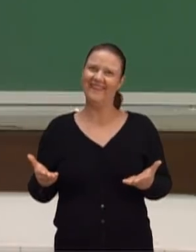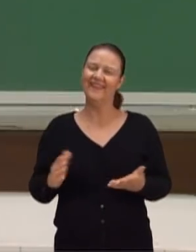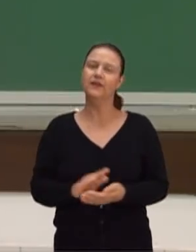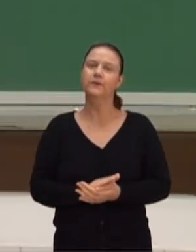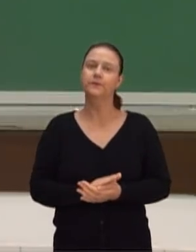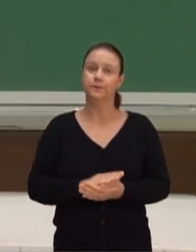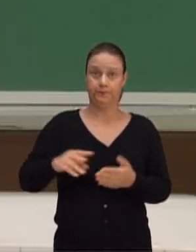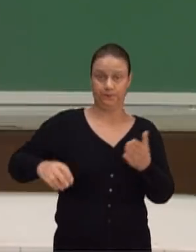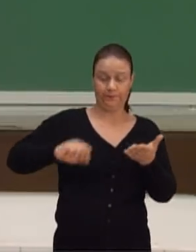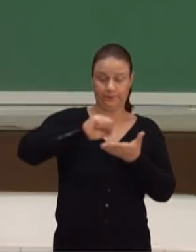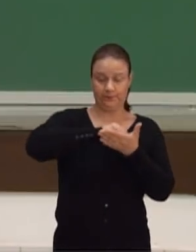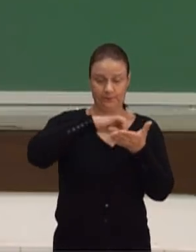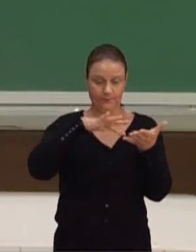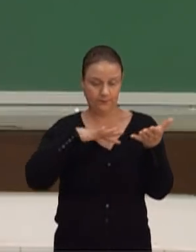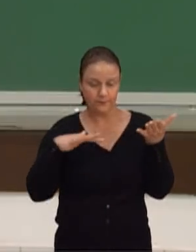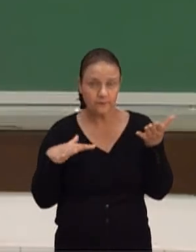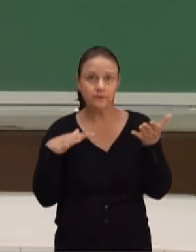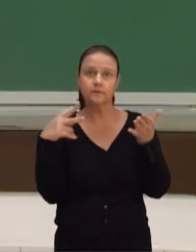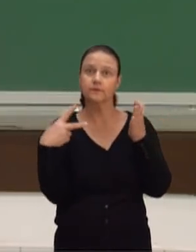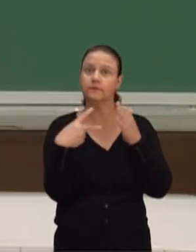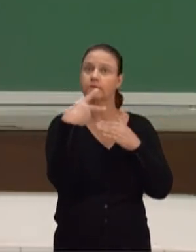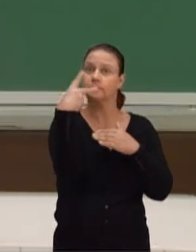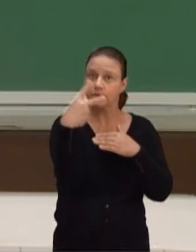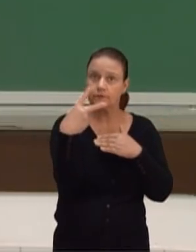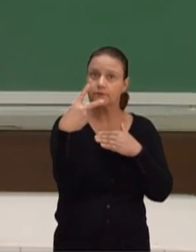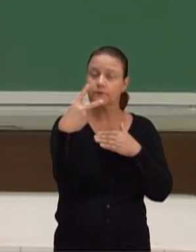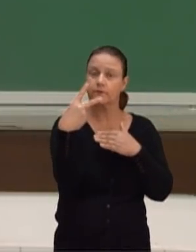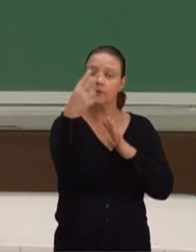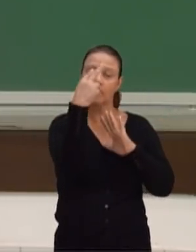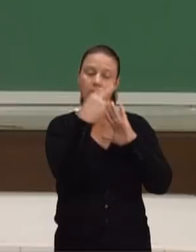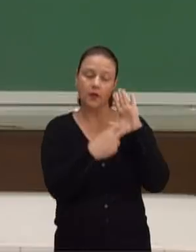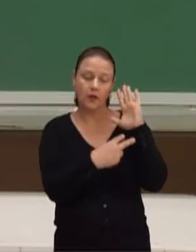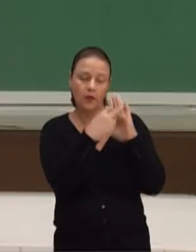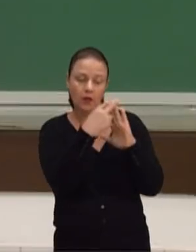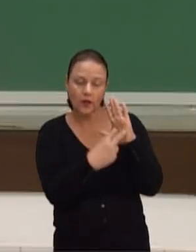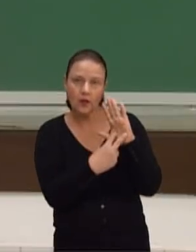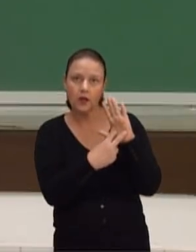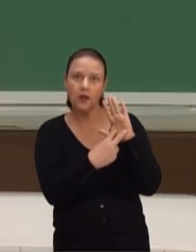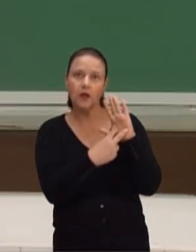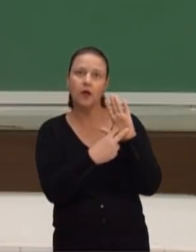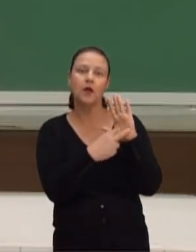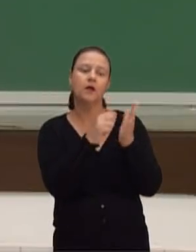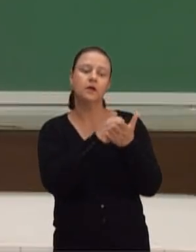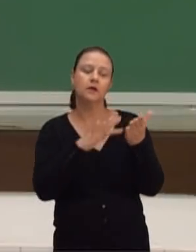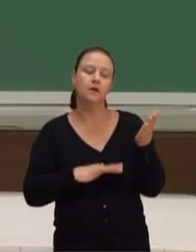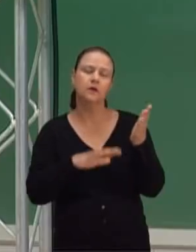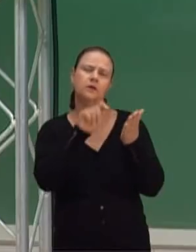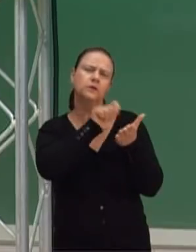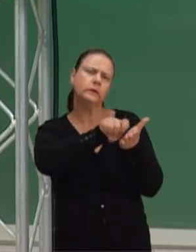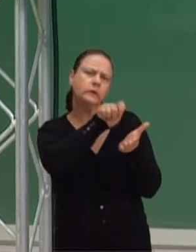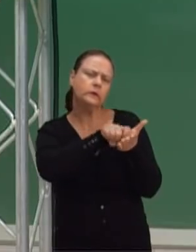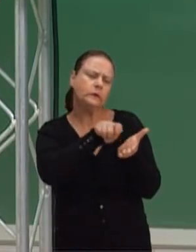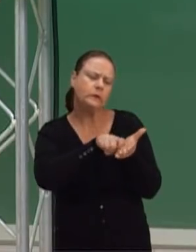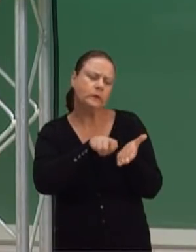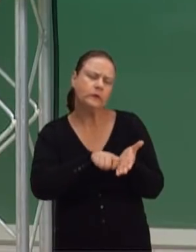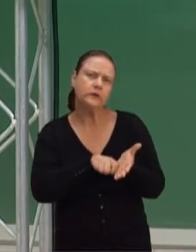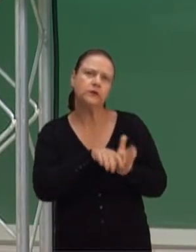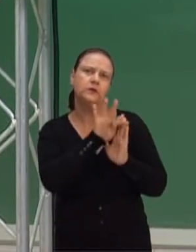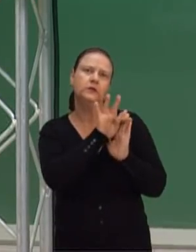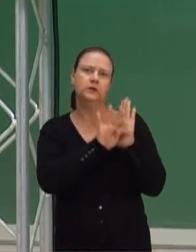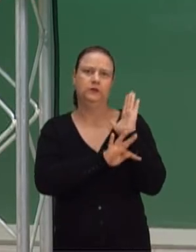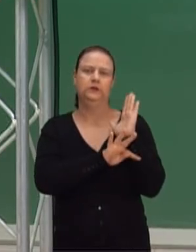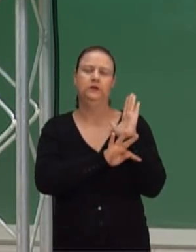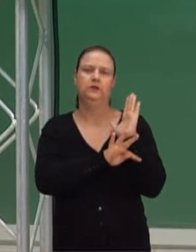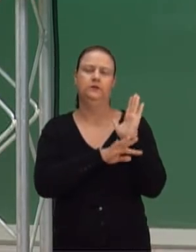Atividade 2. Leia a atividade de produzir texto. O que é a atividade de produzir